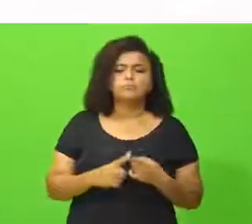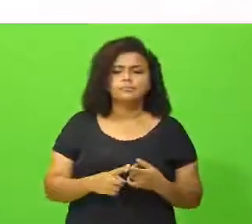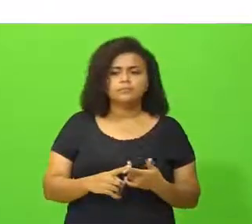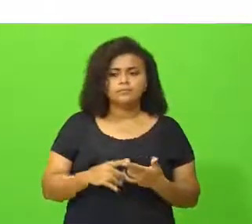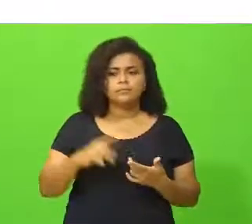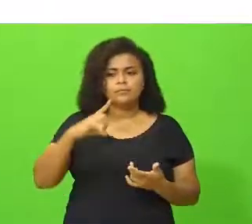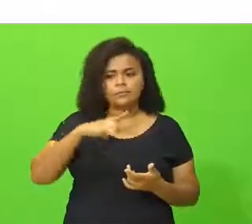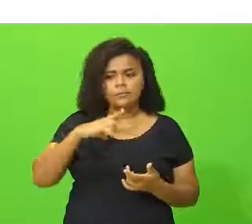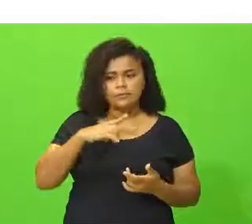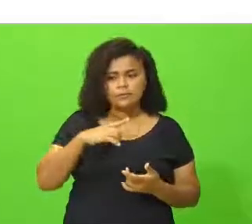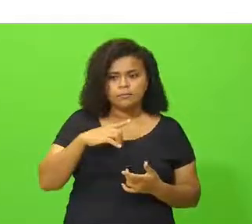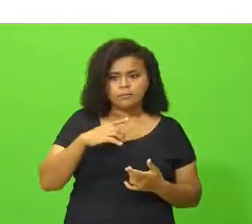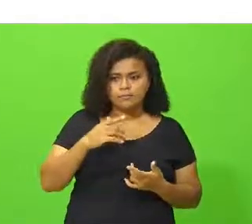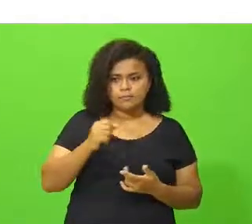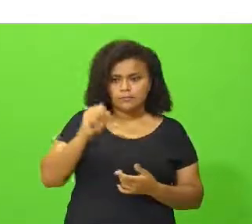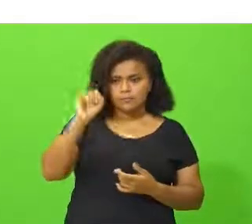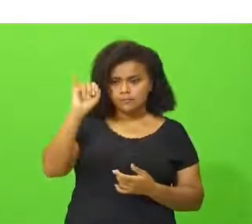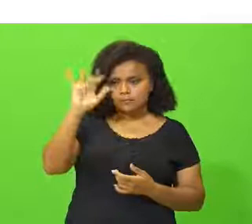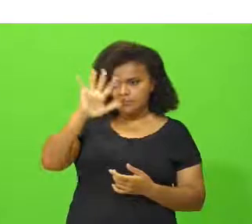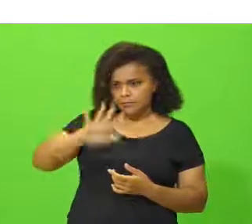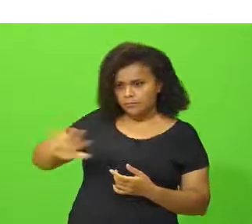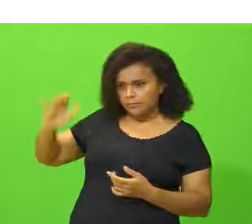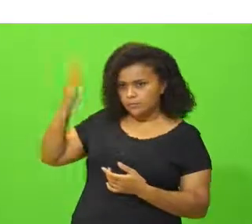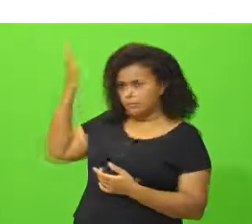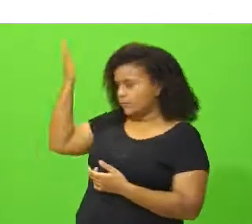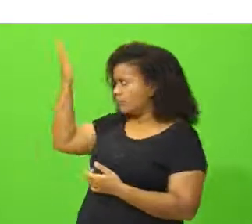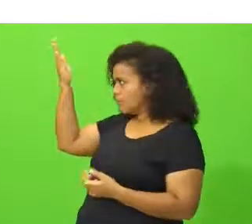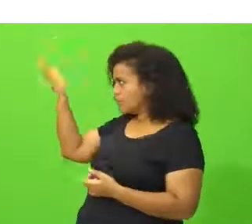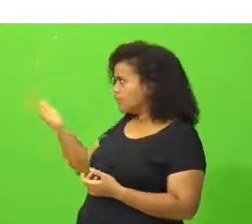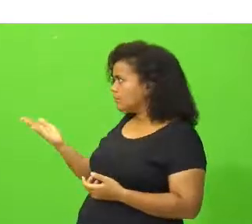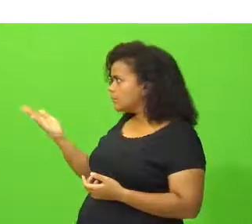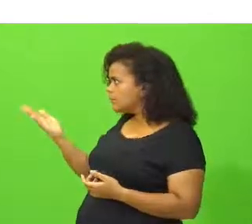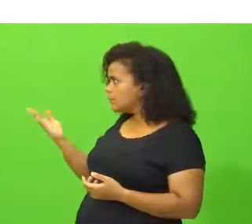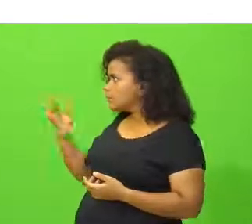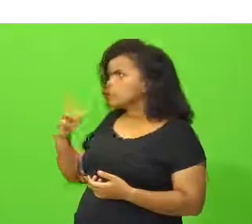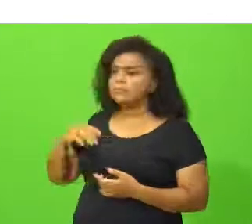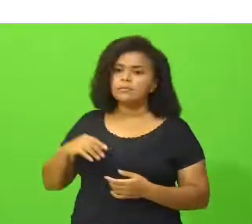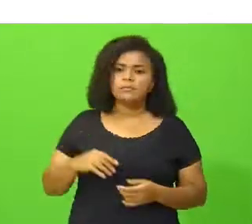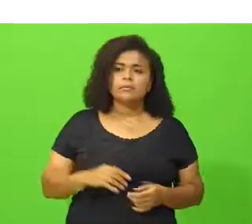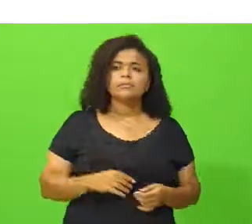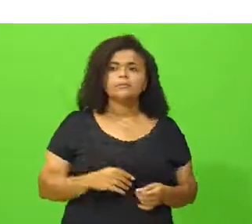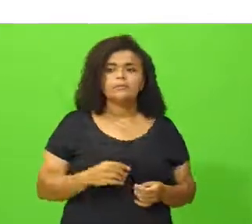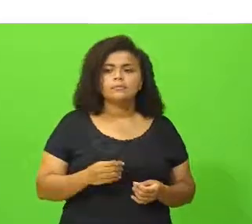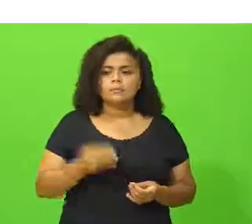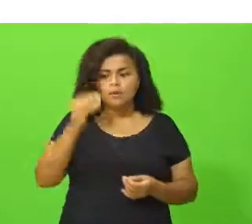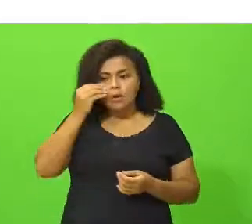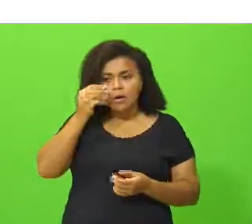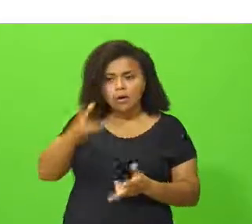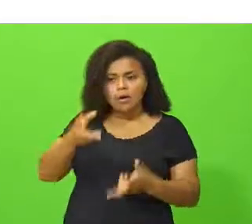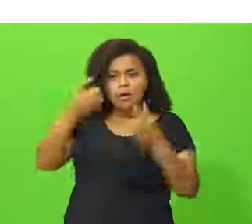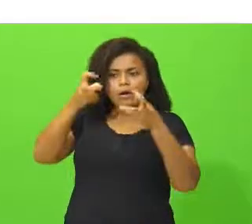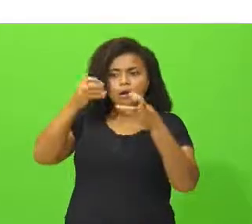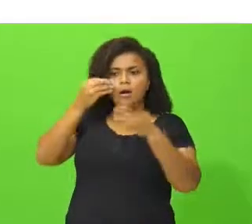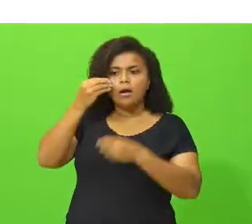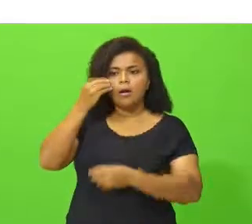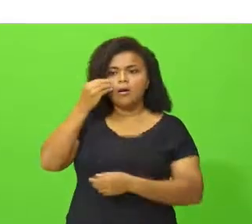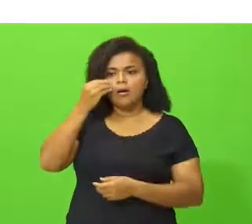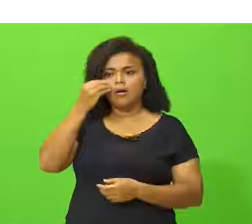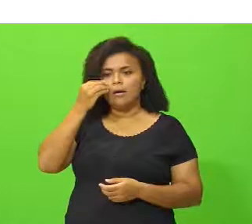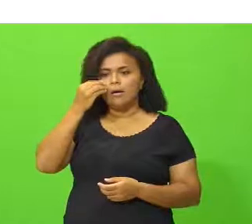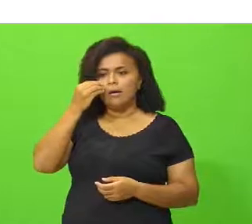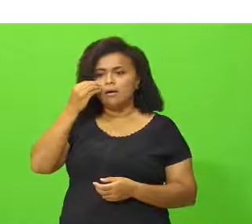vamos ter um esquema, que também eu vou aqui ao quadro, justamente para a gente perceber